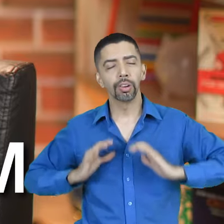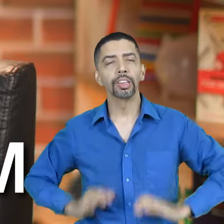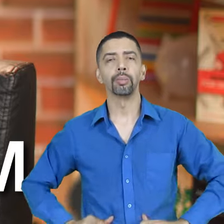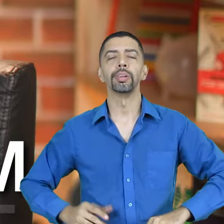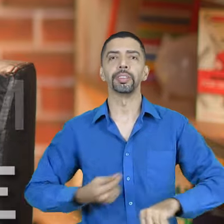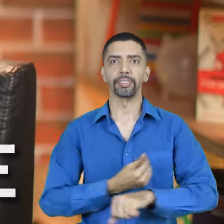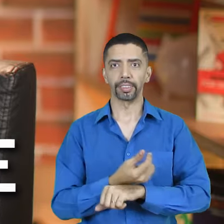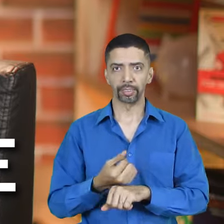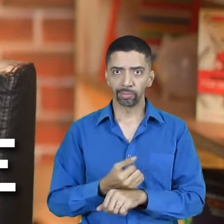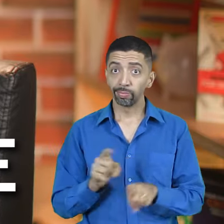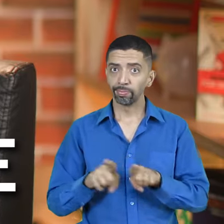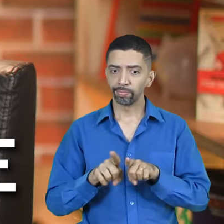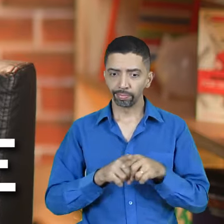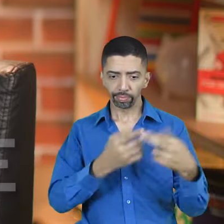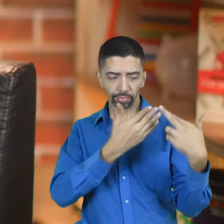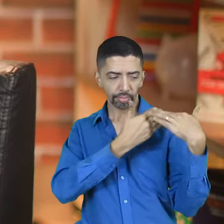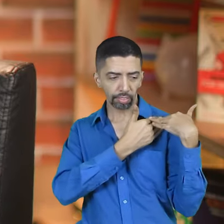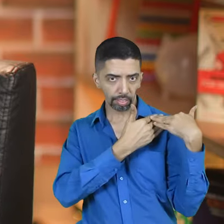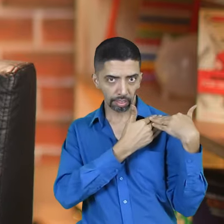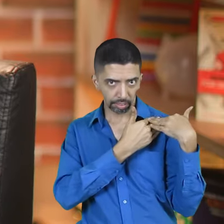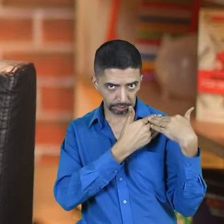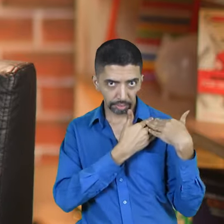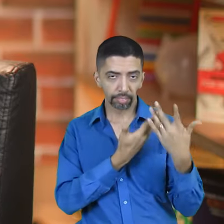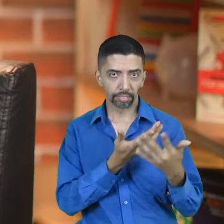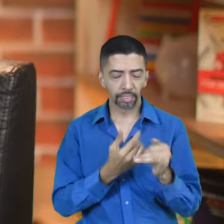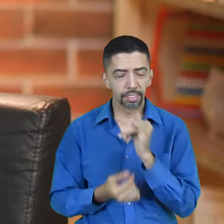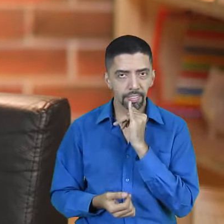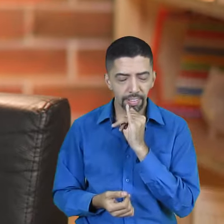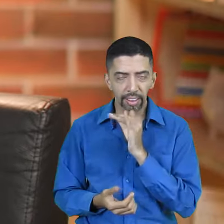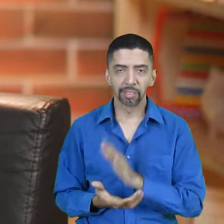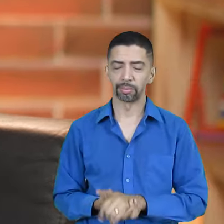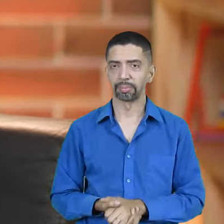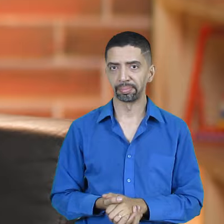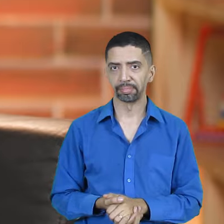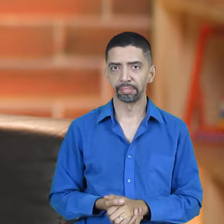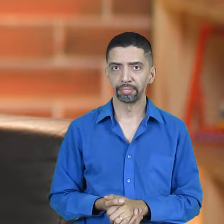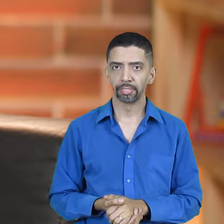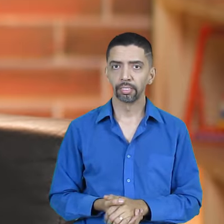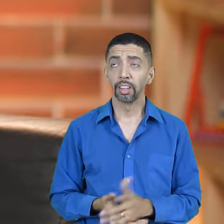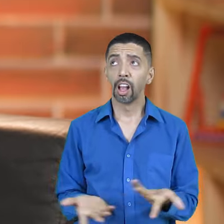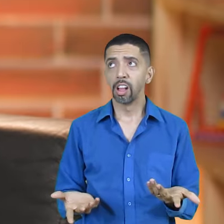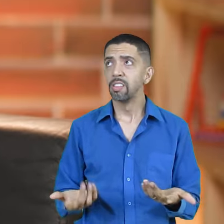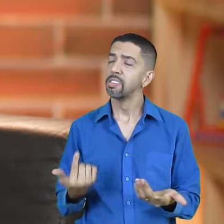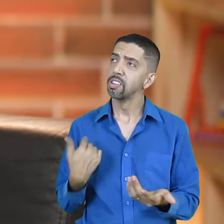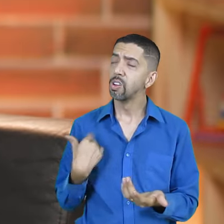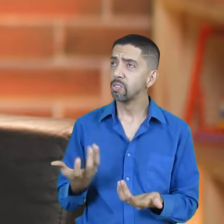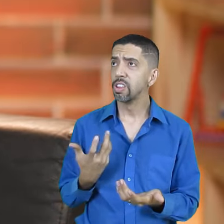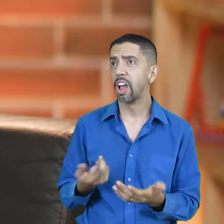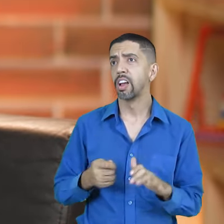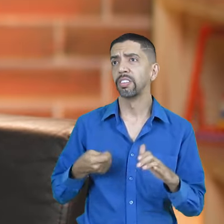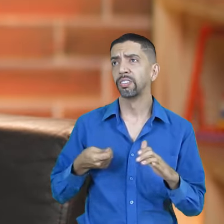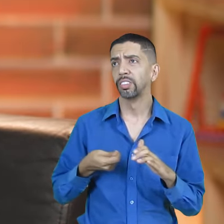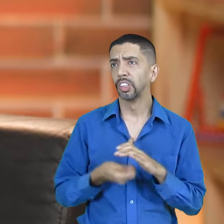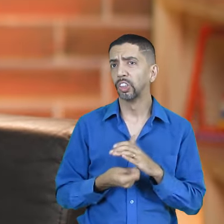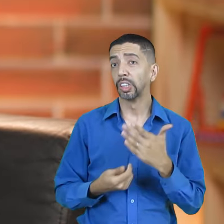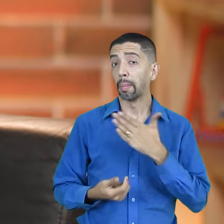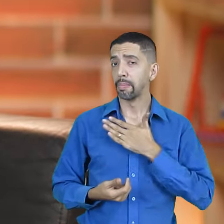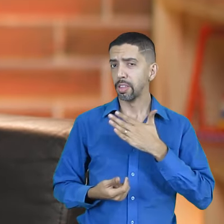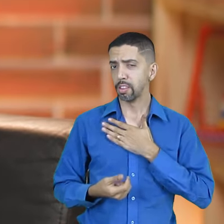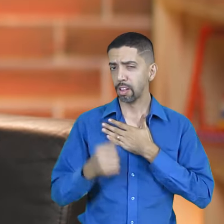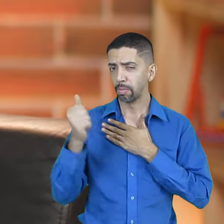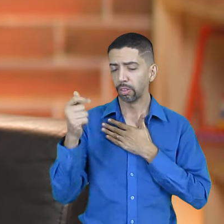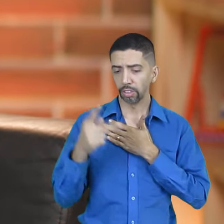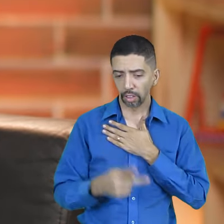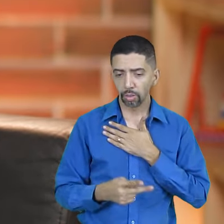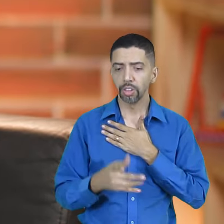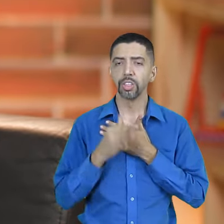com responsabilidade e carimbo naquilo que você quer. Por exemplo, eu quero investir na minha independência financeira,